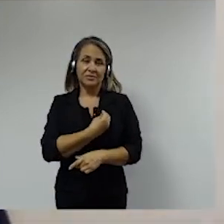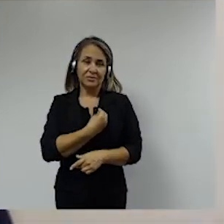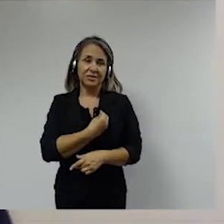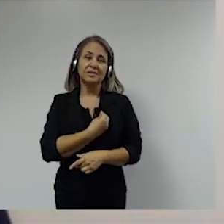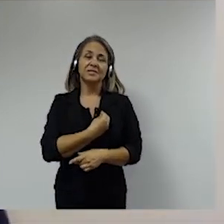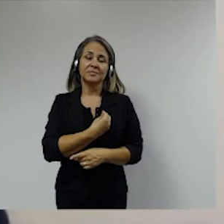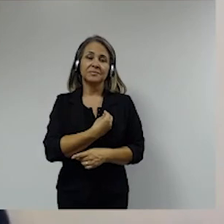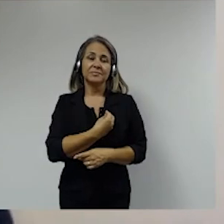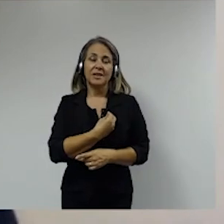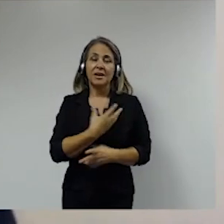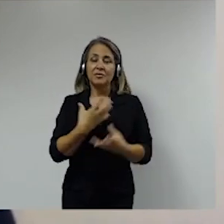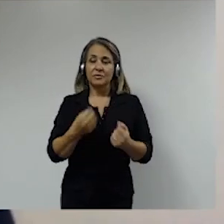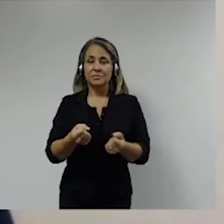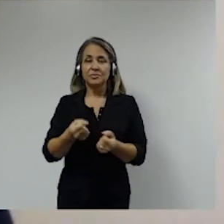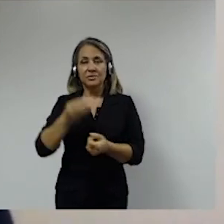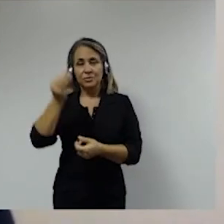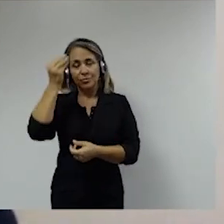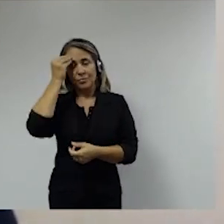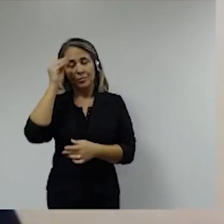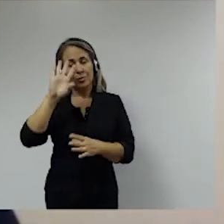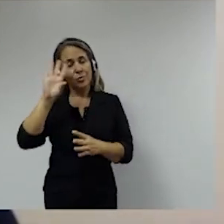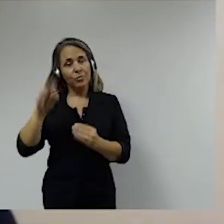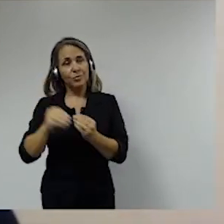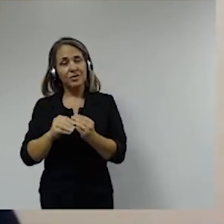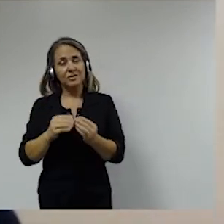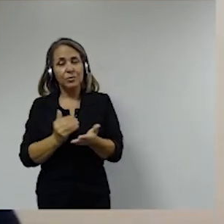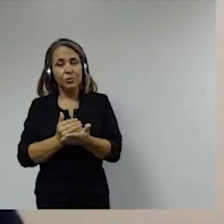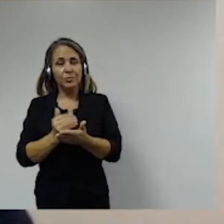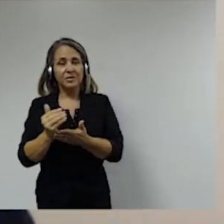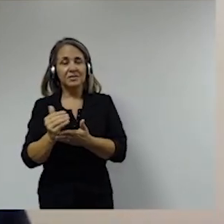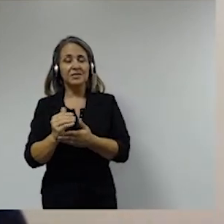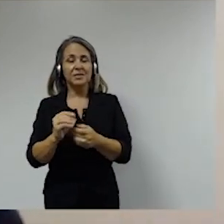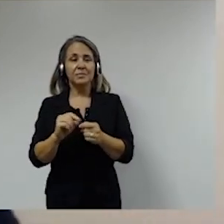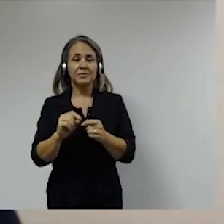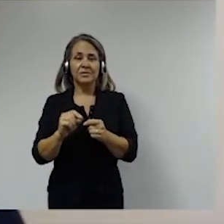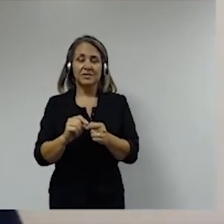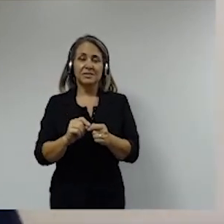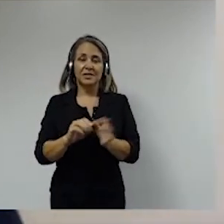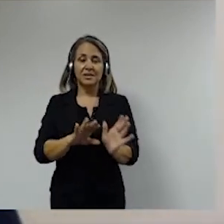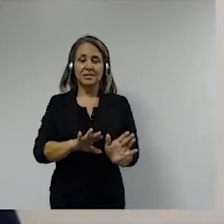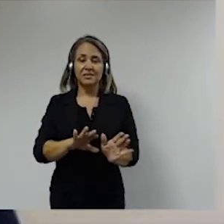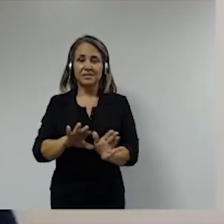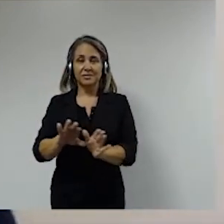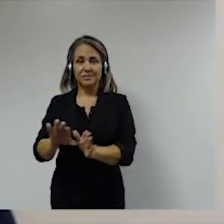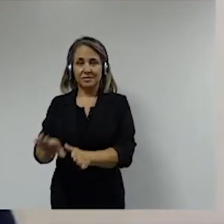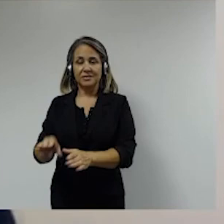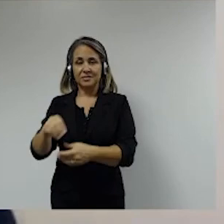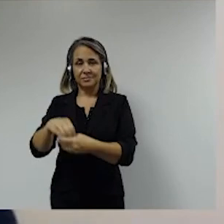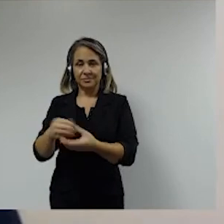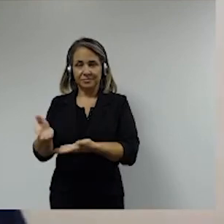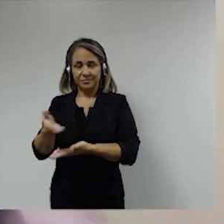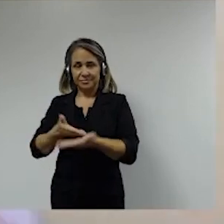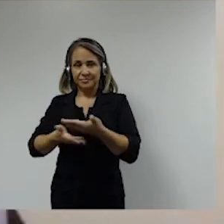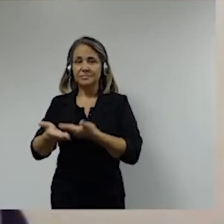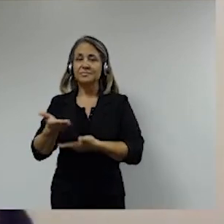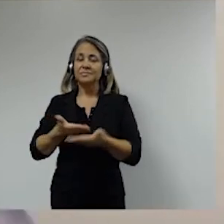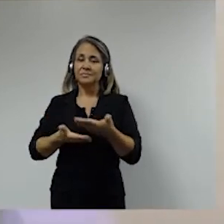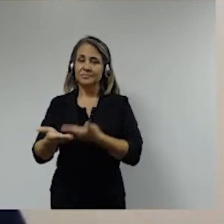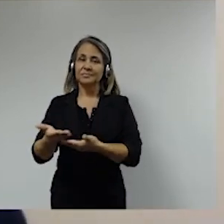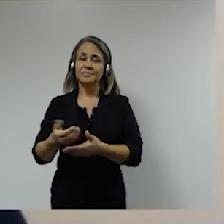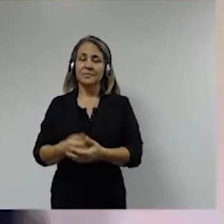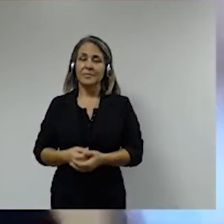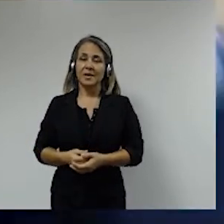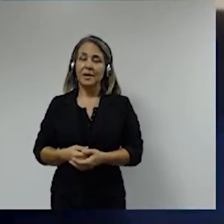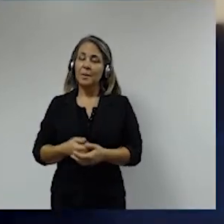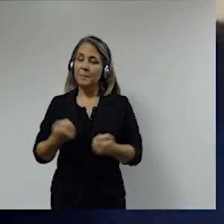sentido que nós vamos concluir, elas estão caminhando para serem inafastáveis no âmbito dessas relações. No